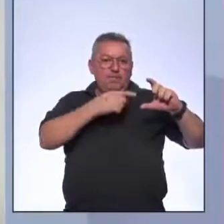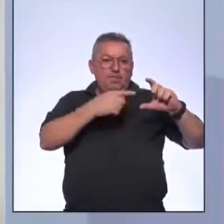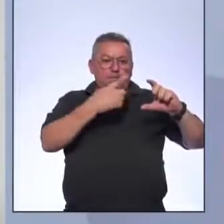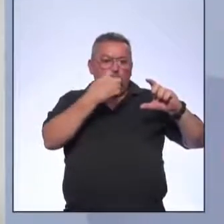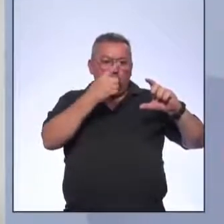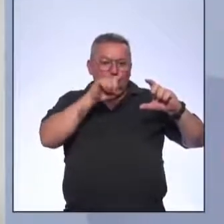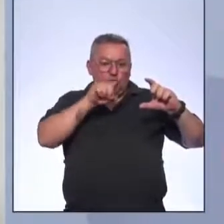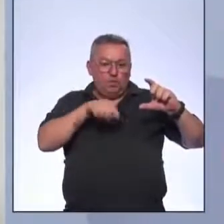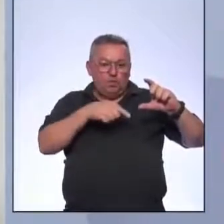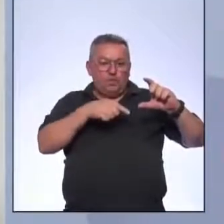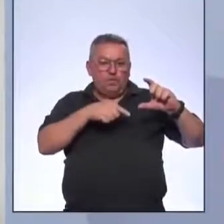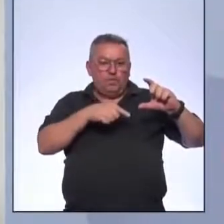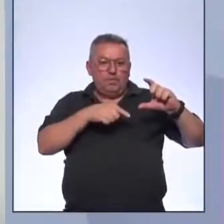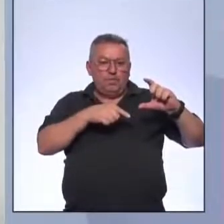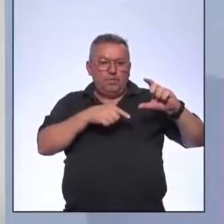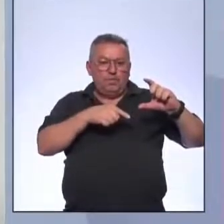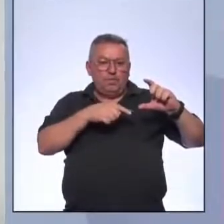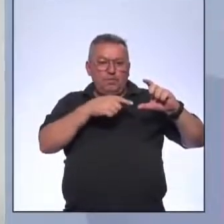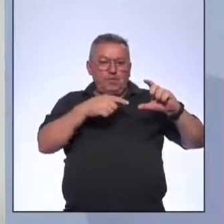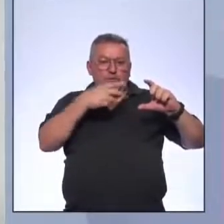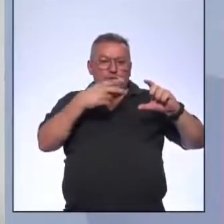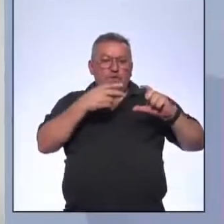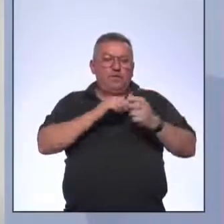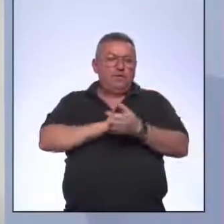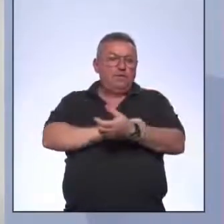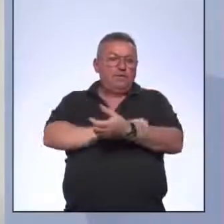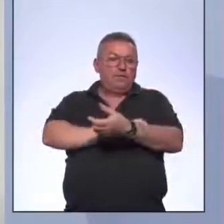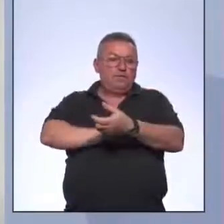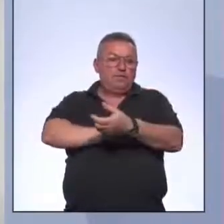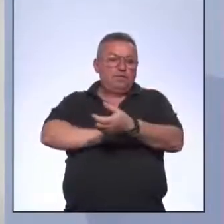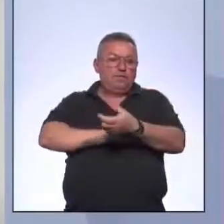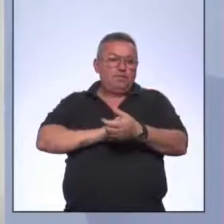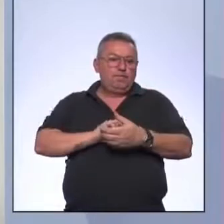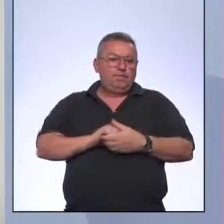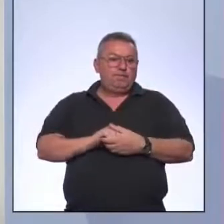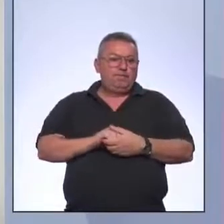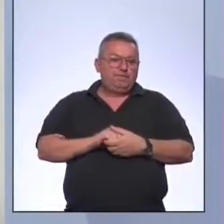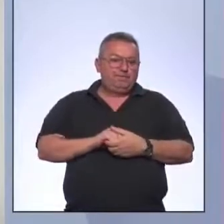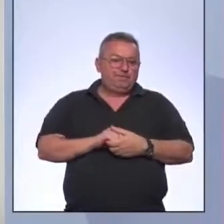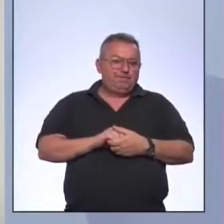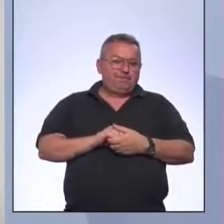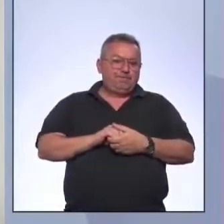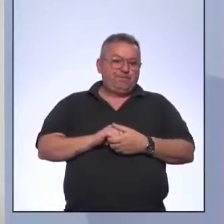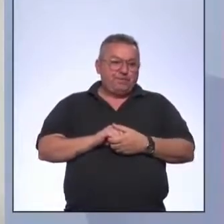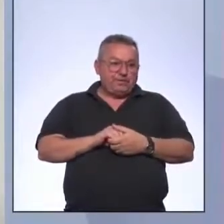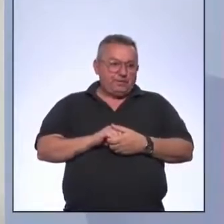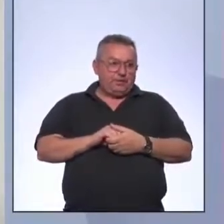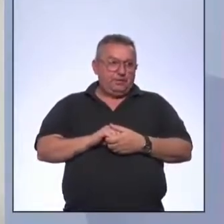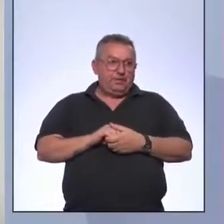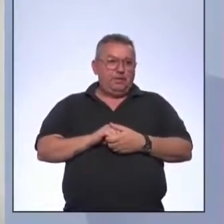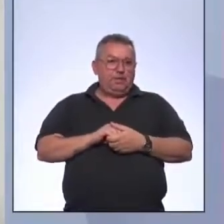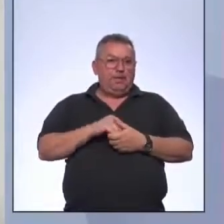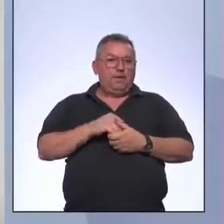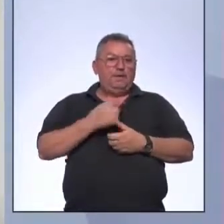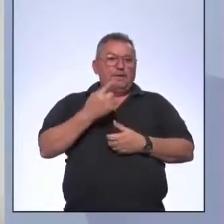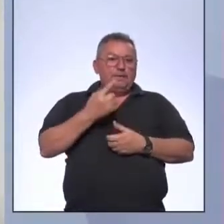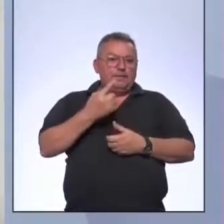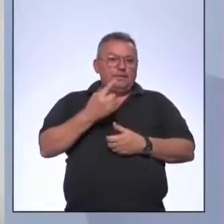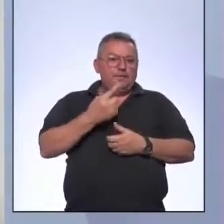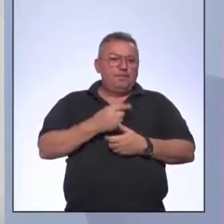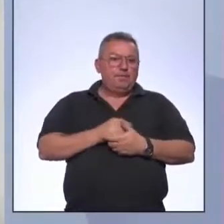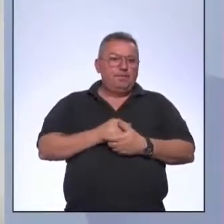menos um ano x - 2Y um positivo